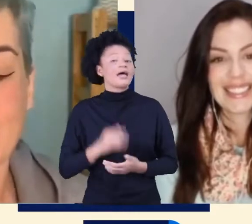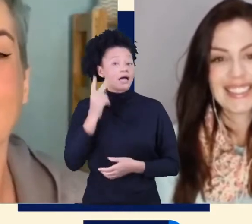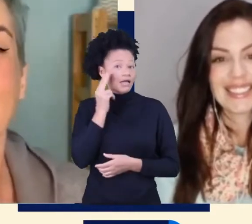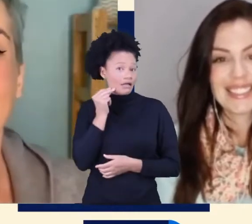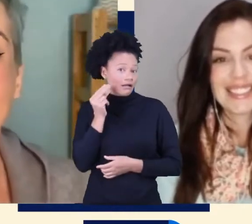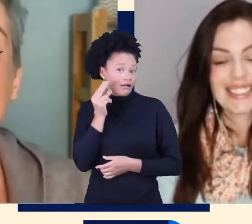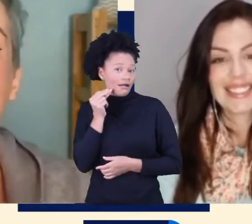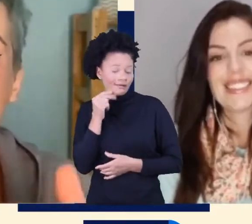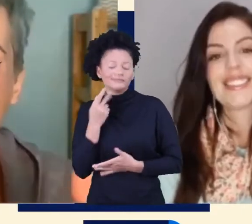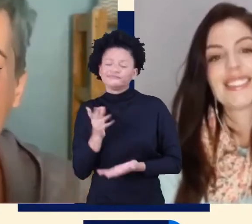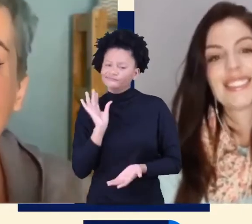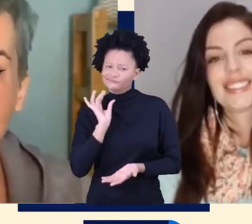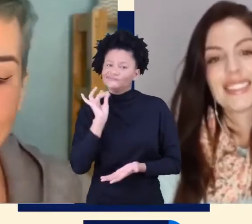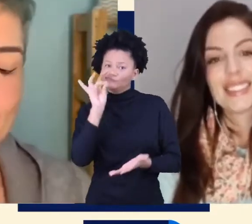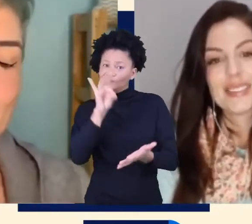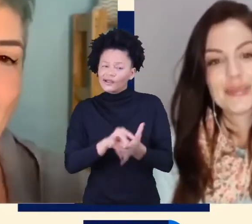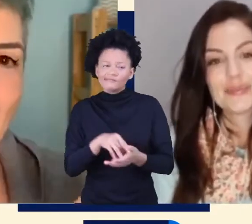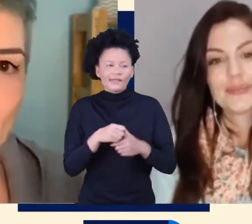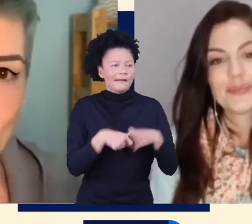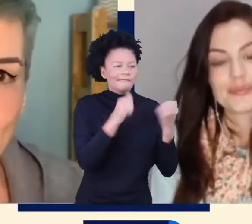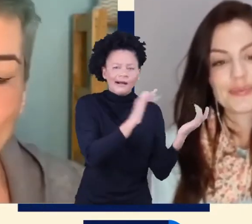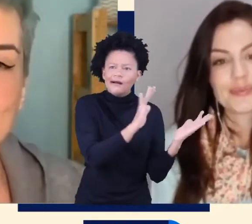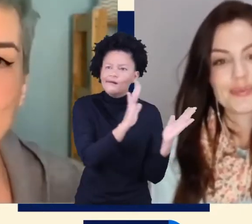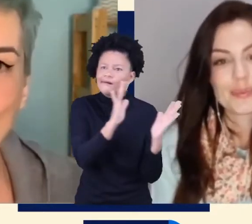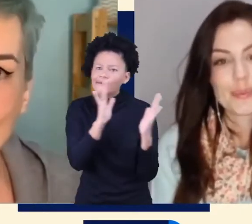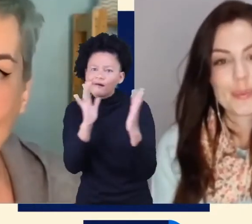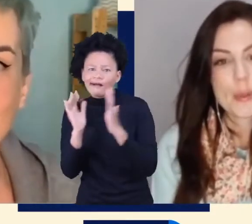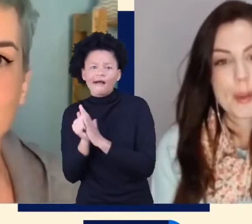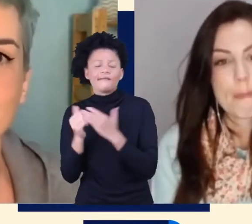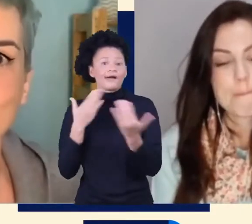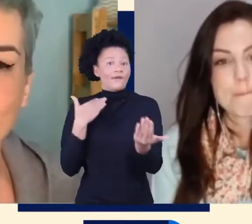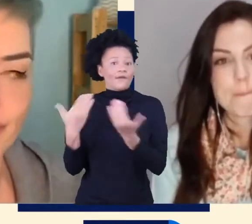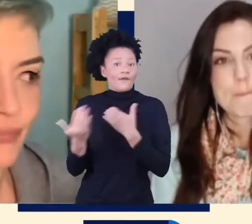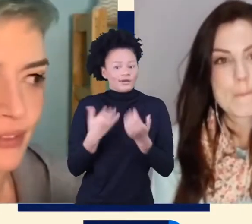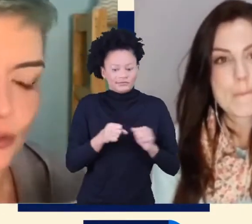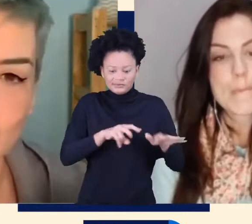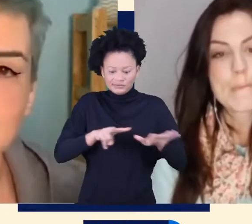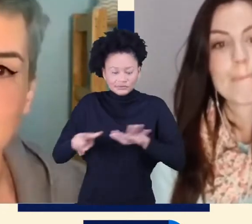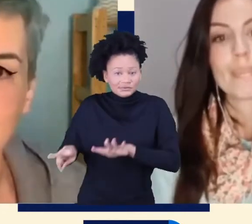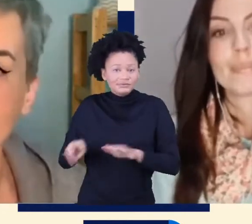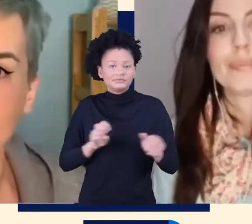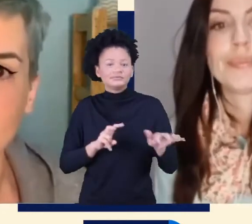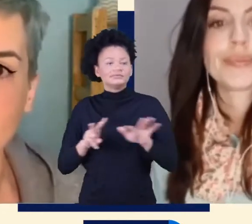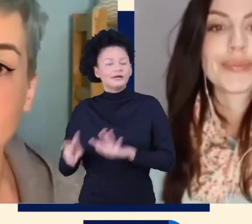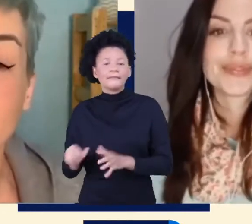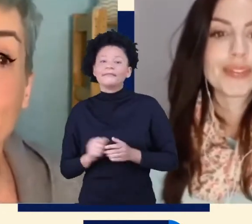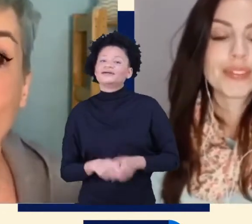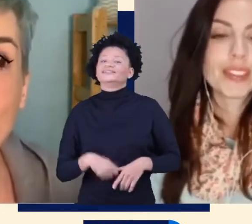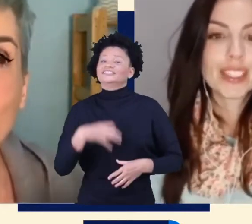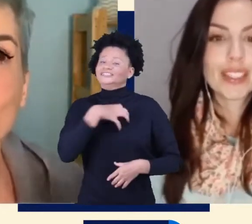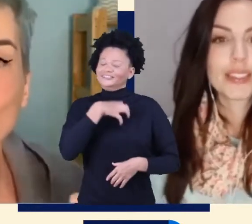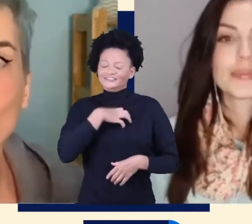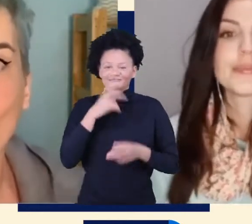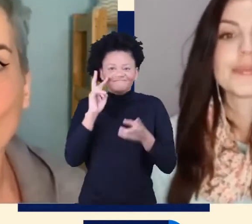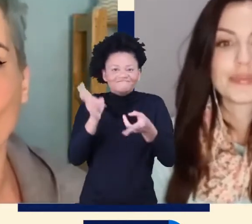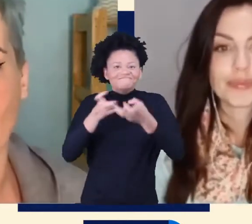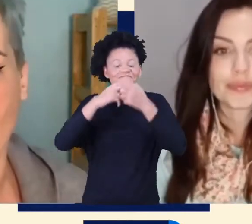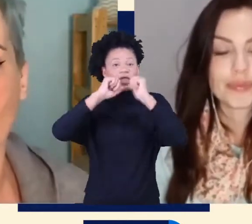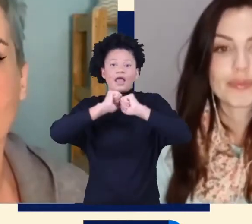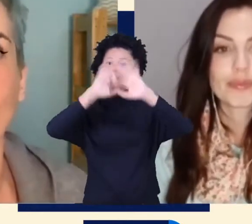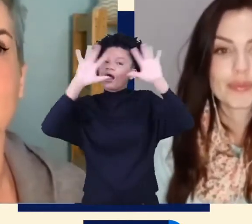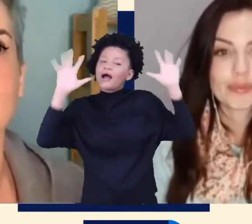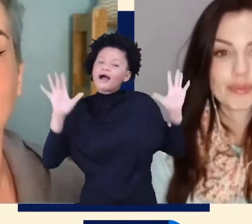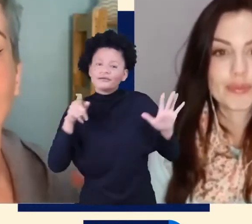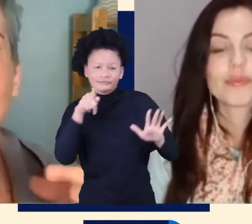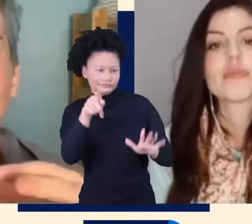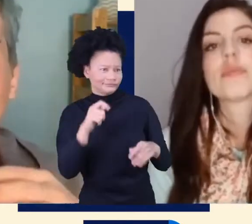Carol. Então, realmente, acompanhando essas conversas todas essas semanas, vai ficando tudo muito claro.